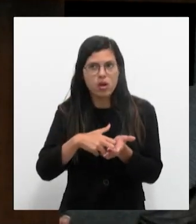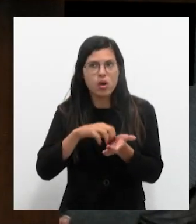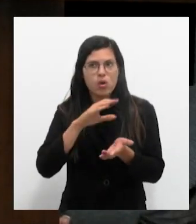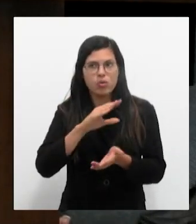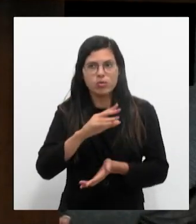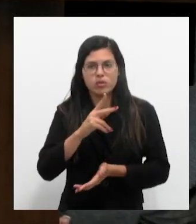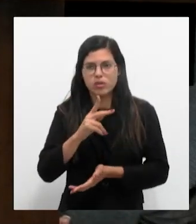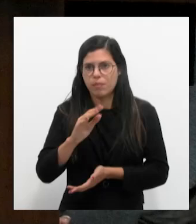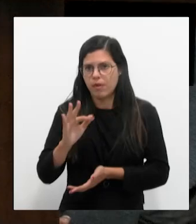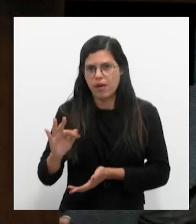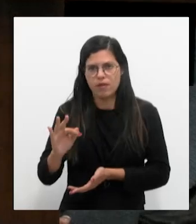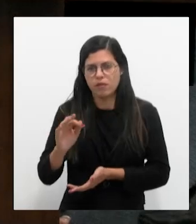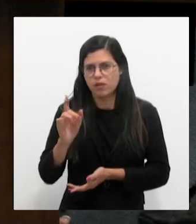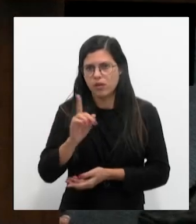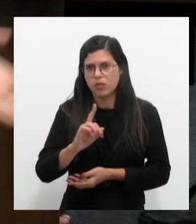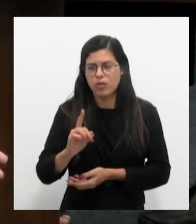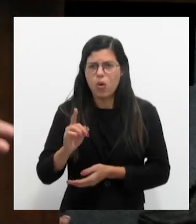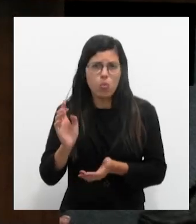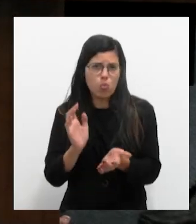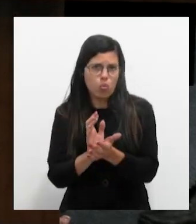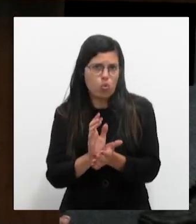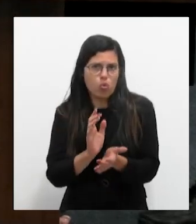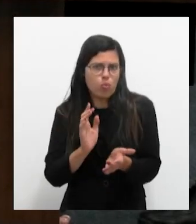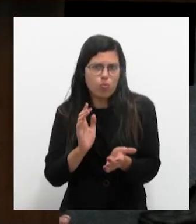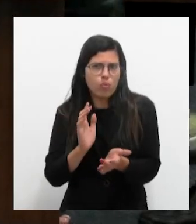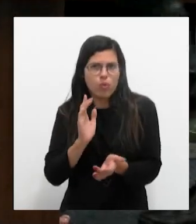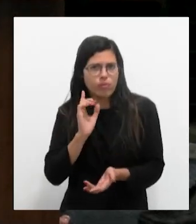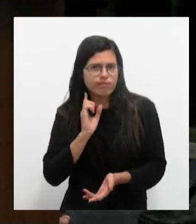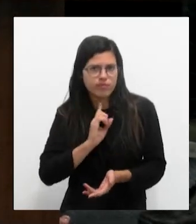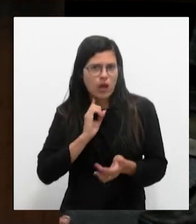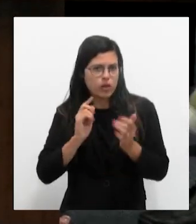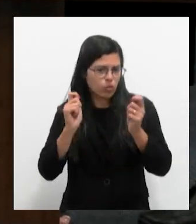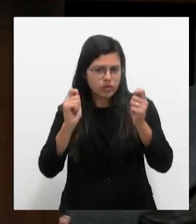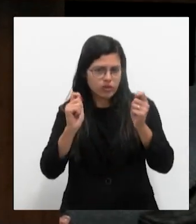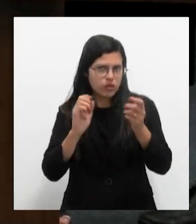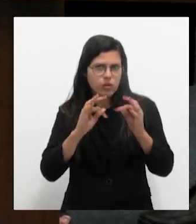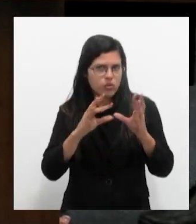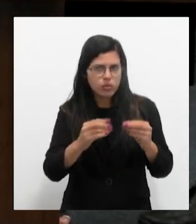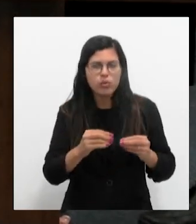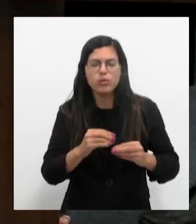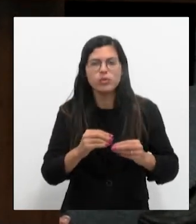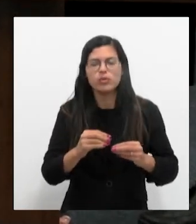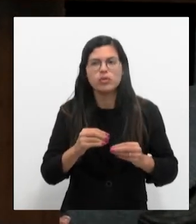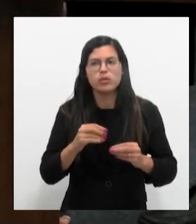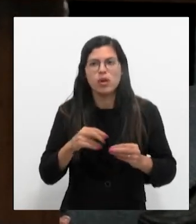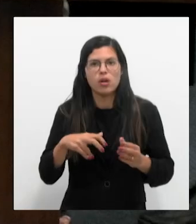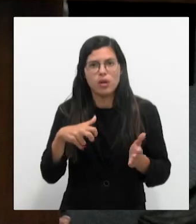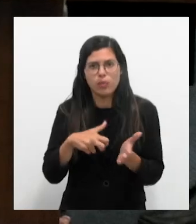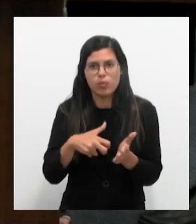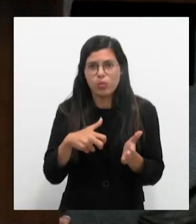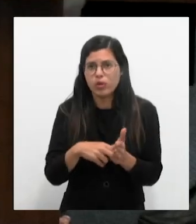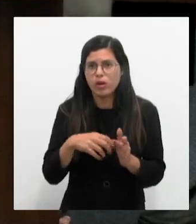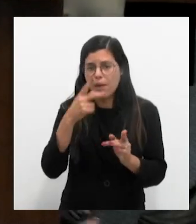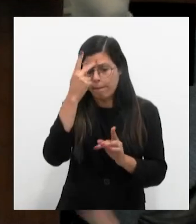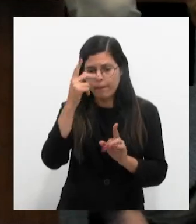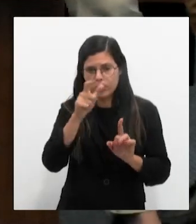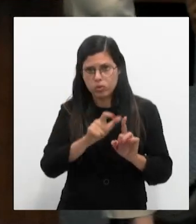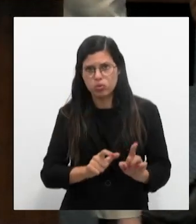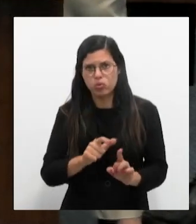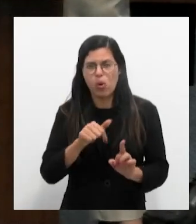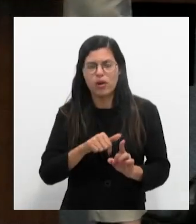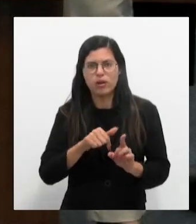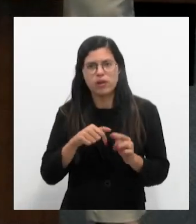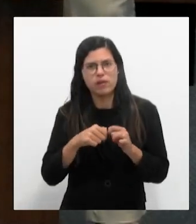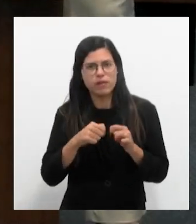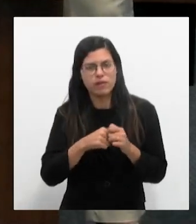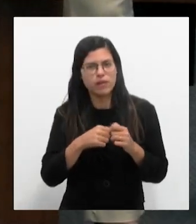CPF e não a pessoa jurídica, que é toda a torcida, ou seja, identificar e punir o real agressor. E dentro disso,